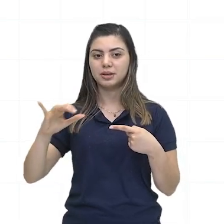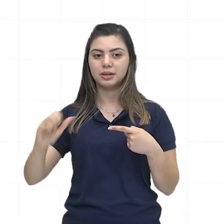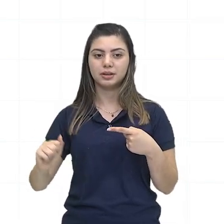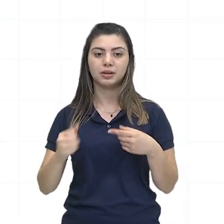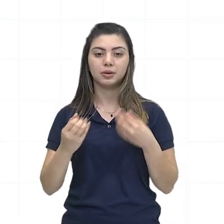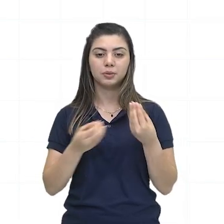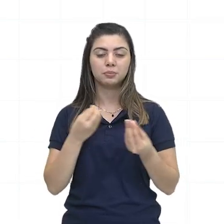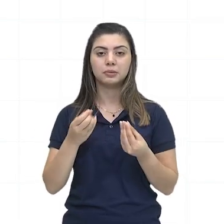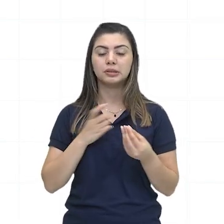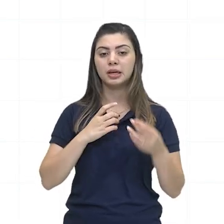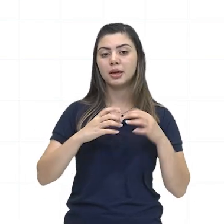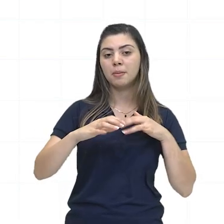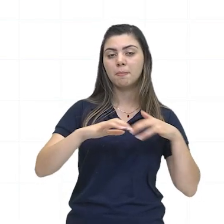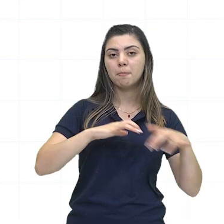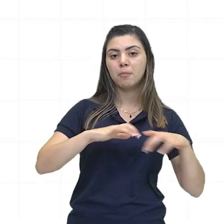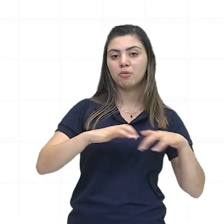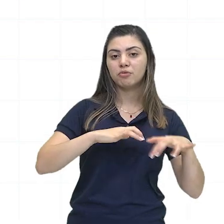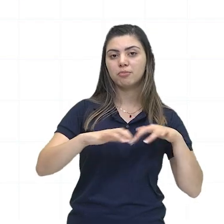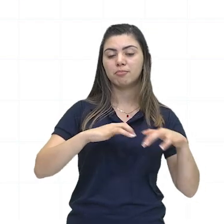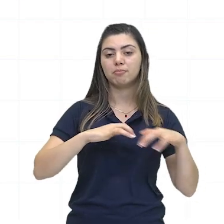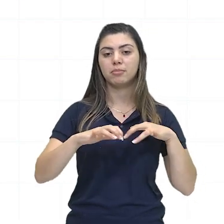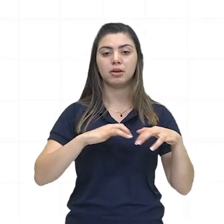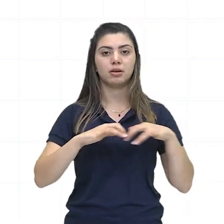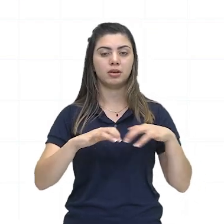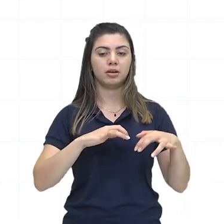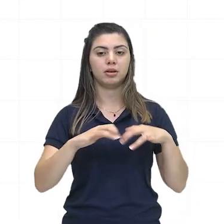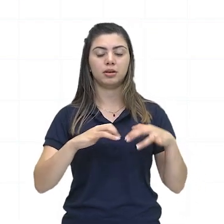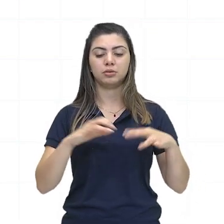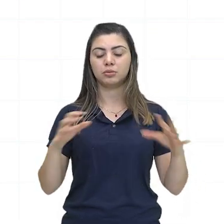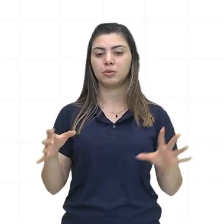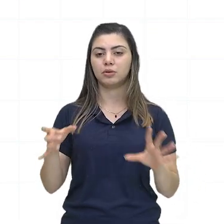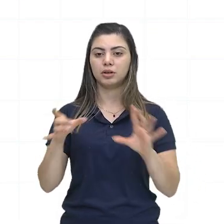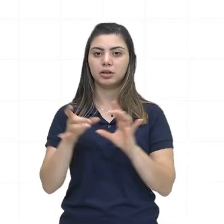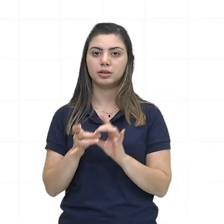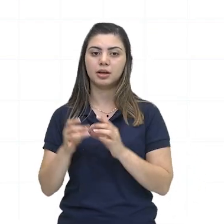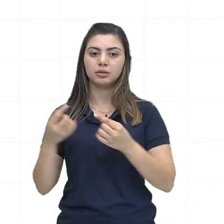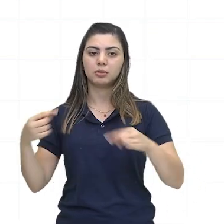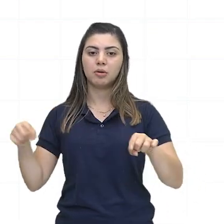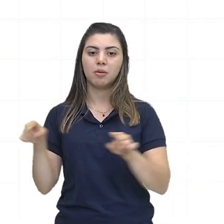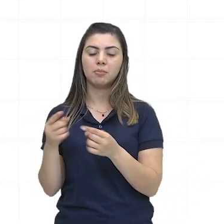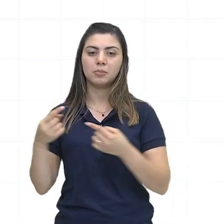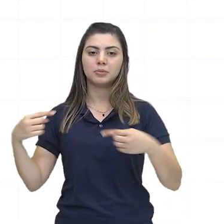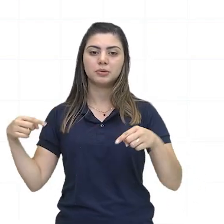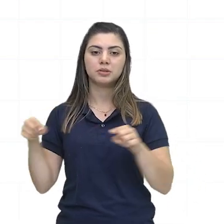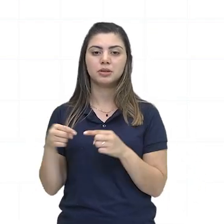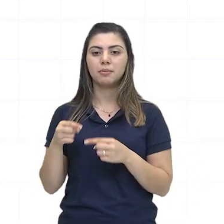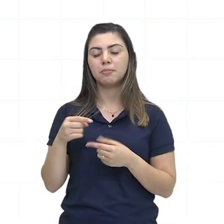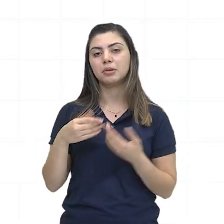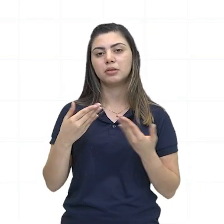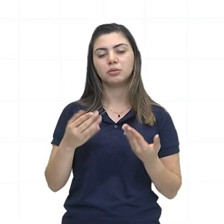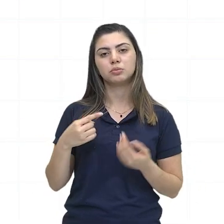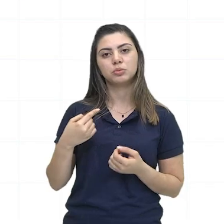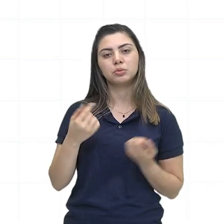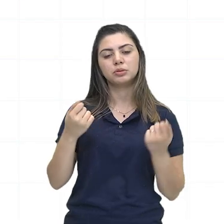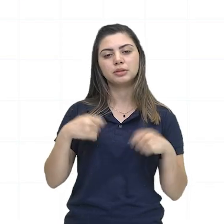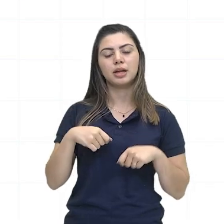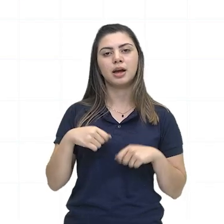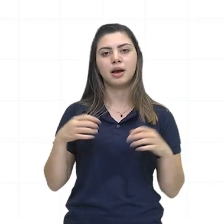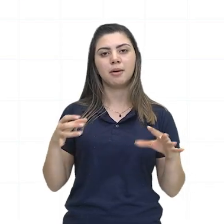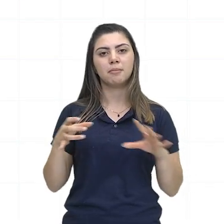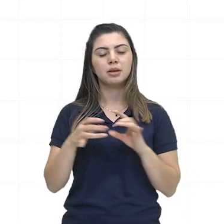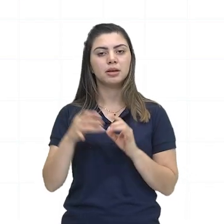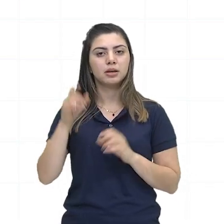ela combina movimentos rítmicos com músicas para criar uma rotina de exercícios, que